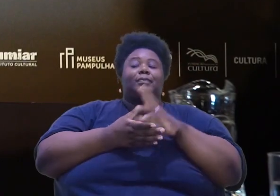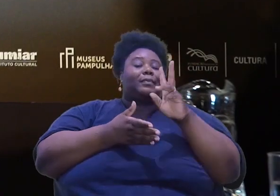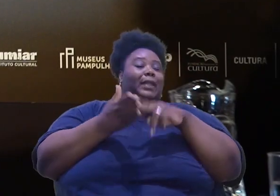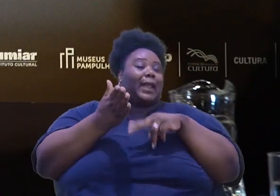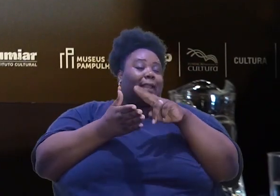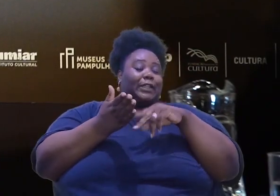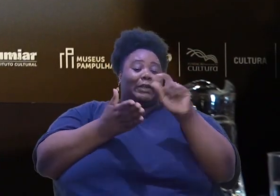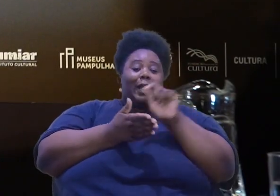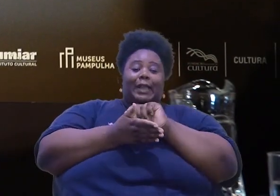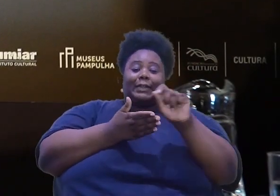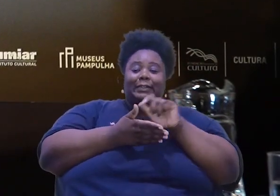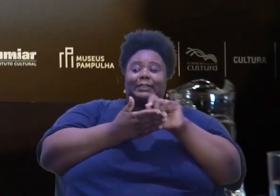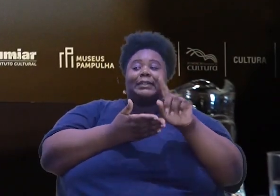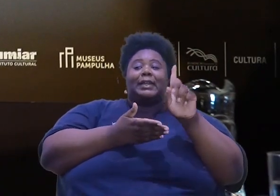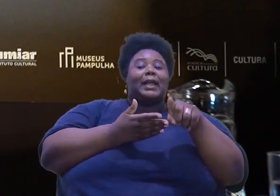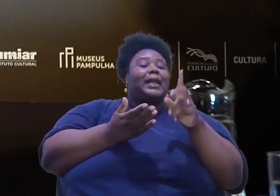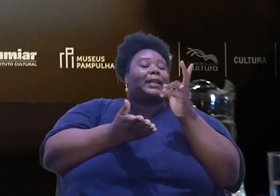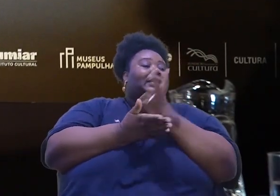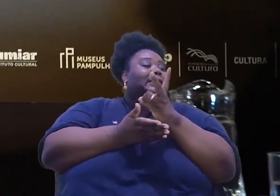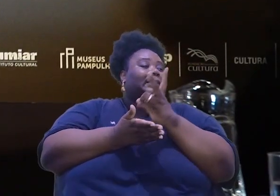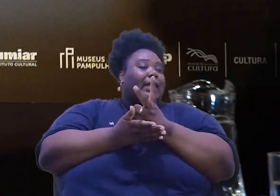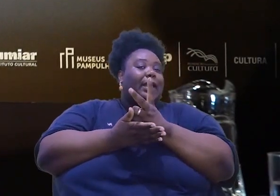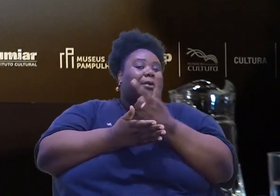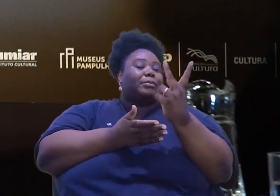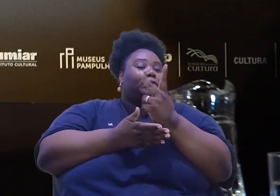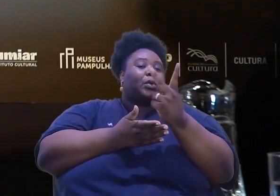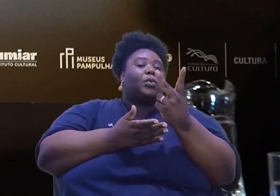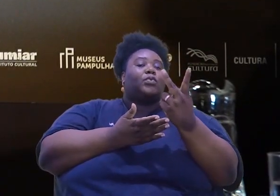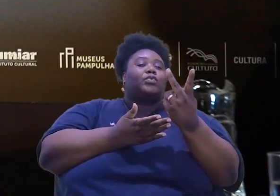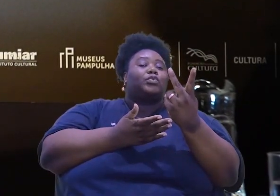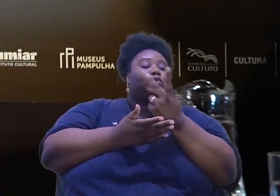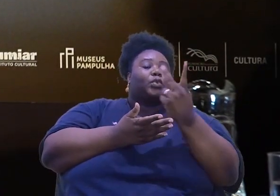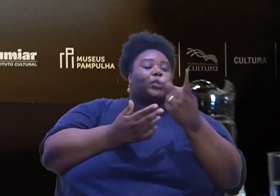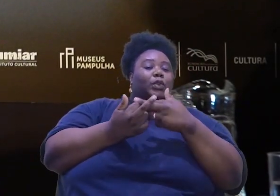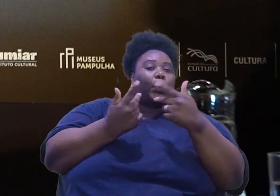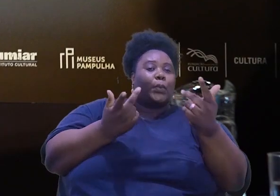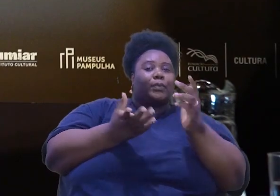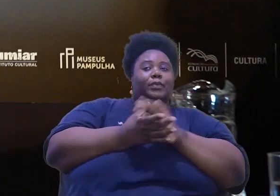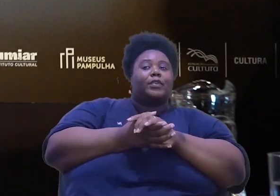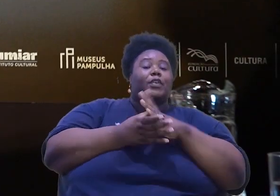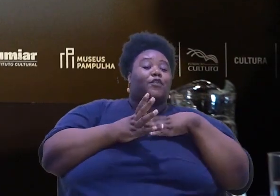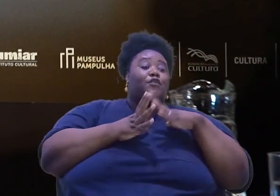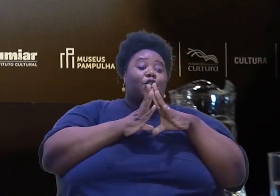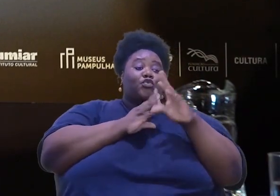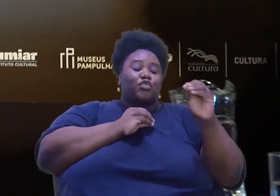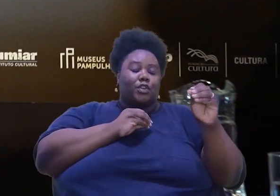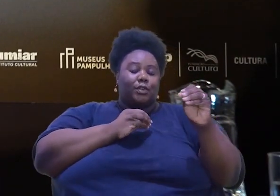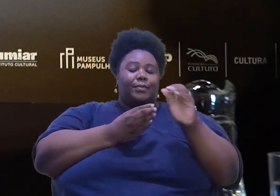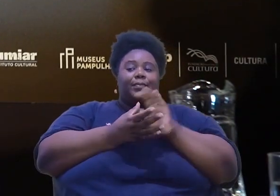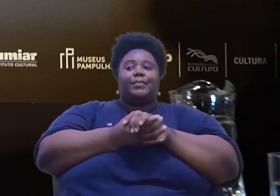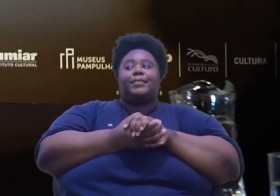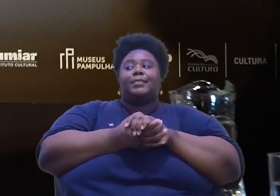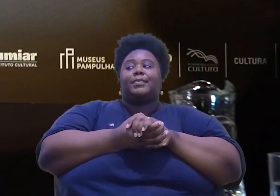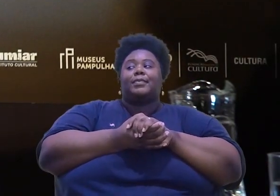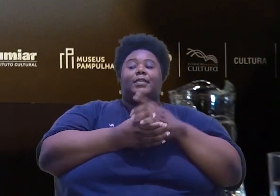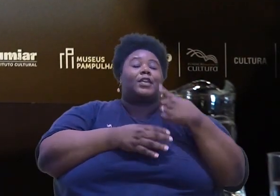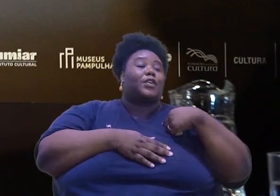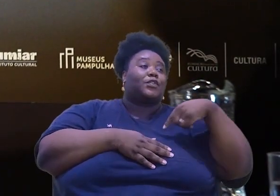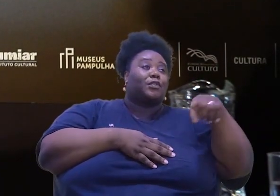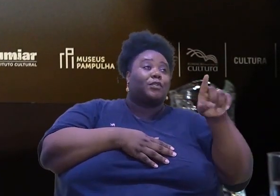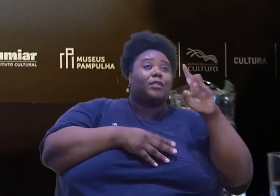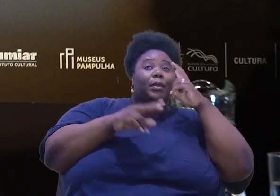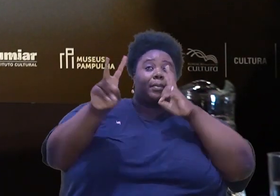a escrita, para mim, foi sempre esse duplo movimento, né? Fugir, sair para